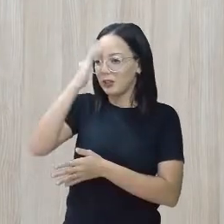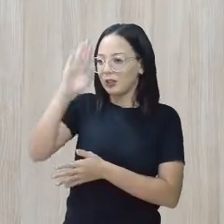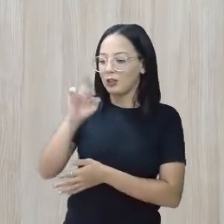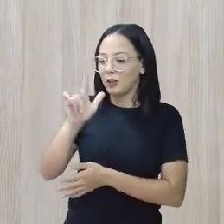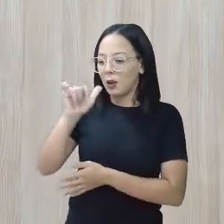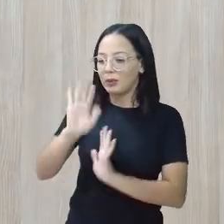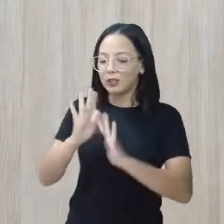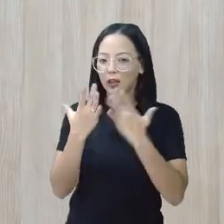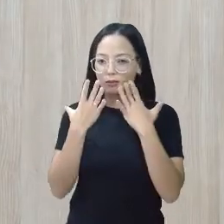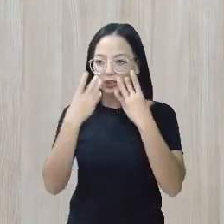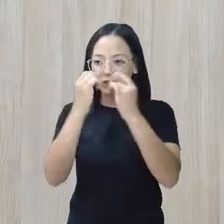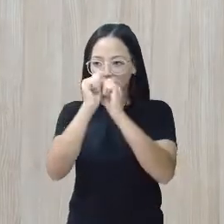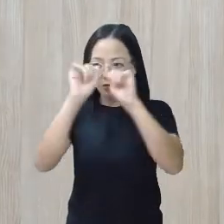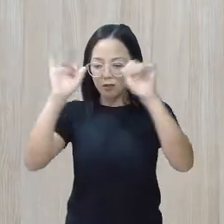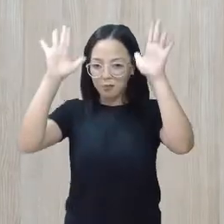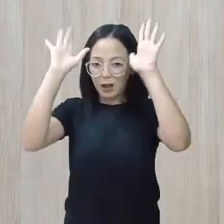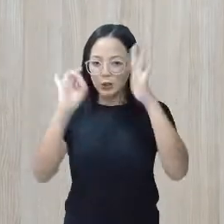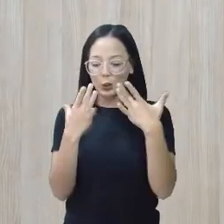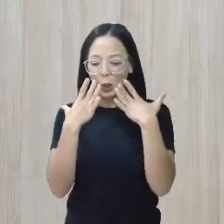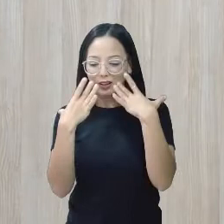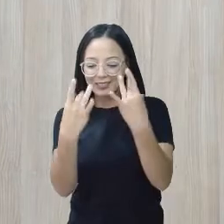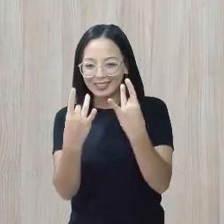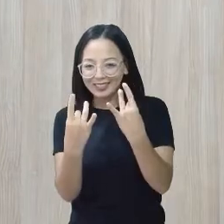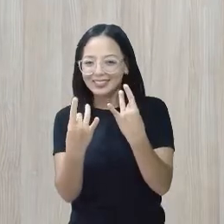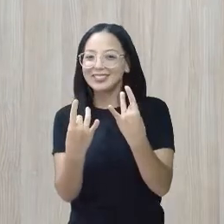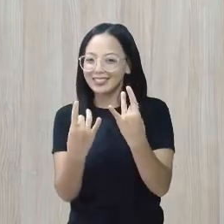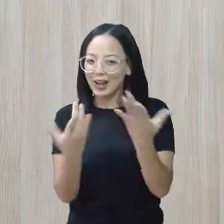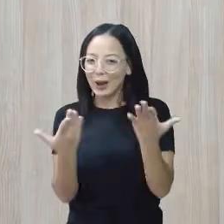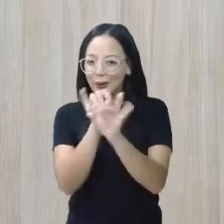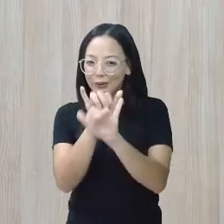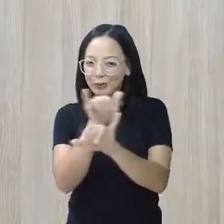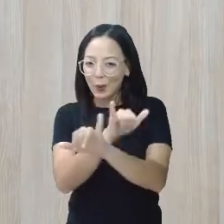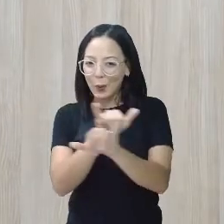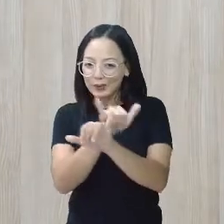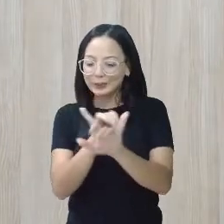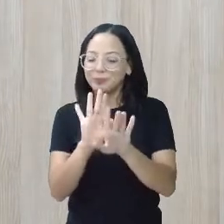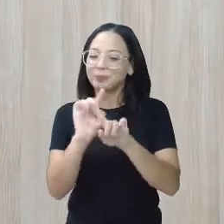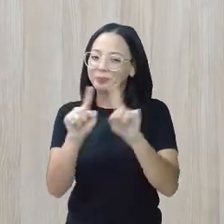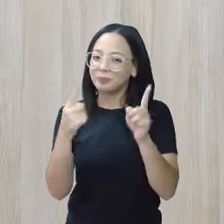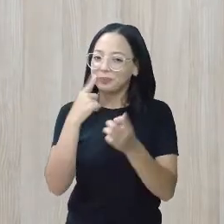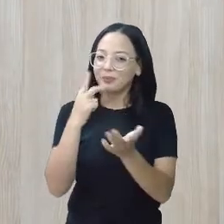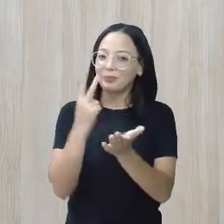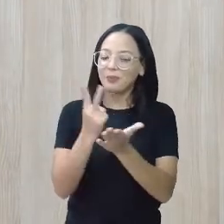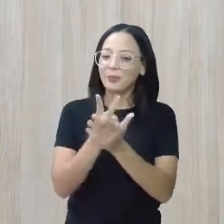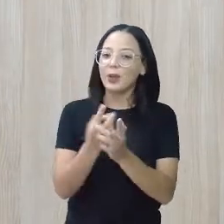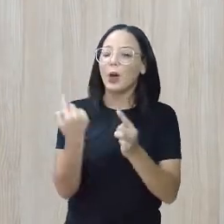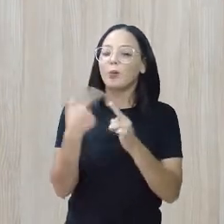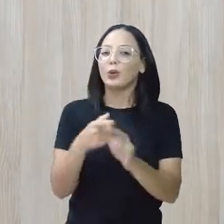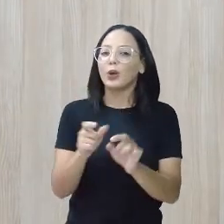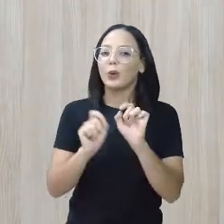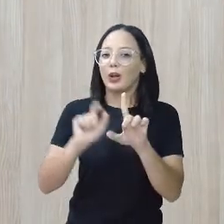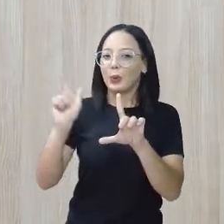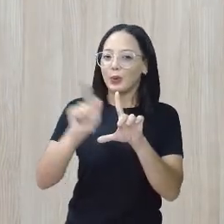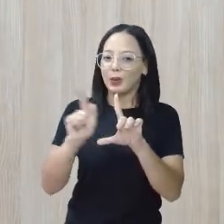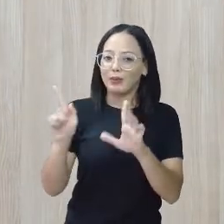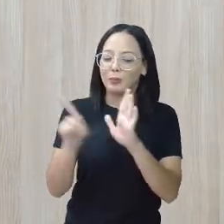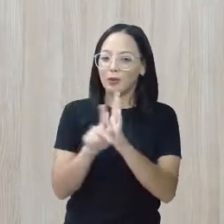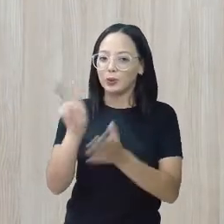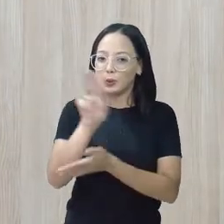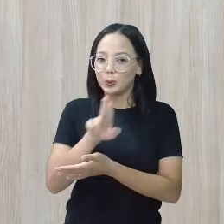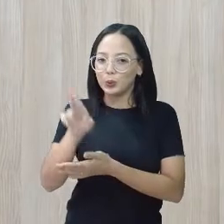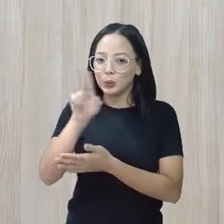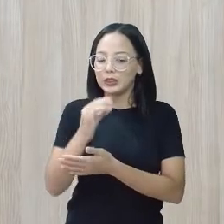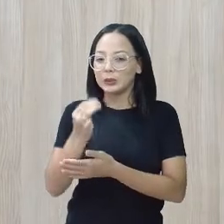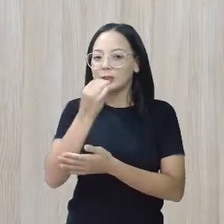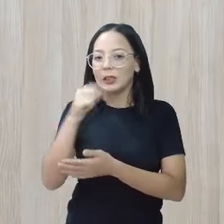ali prestando atenção, é só ligar na informação, mas vamos lá, né? O elemento gráfico é um elemento que utiliza